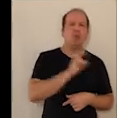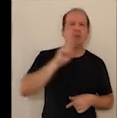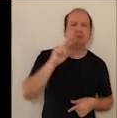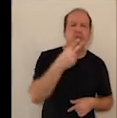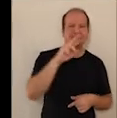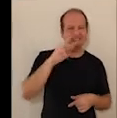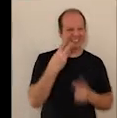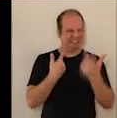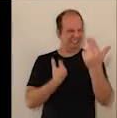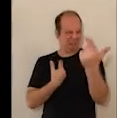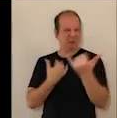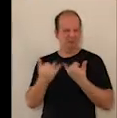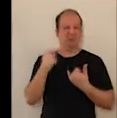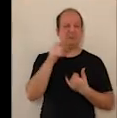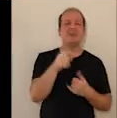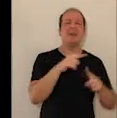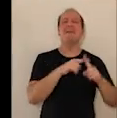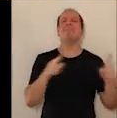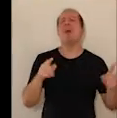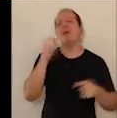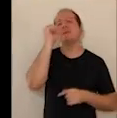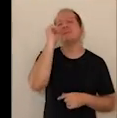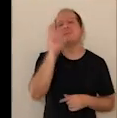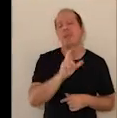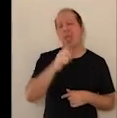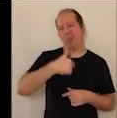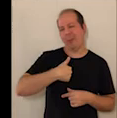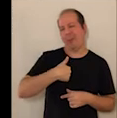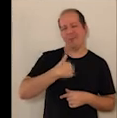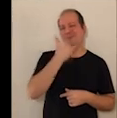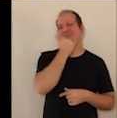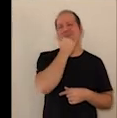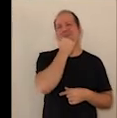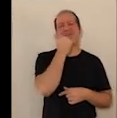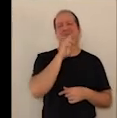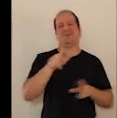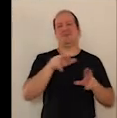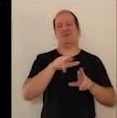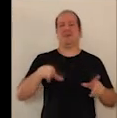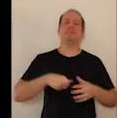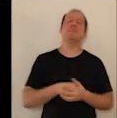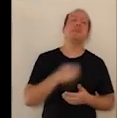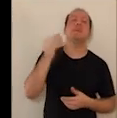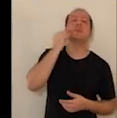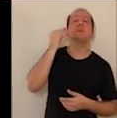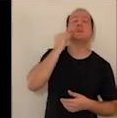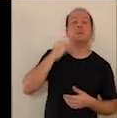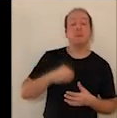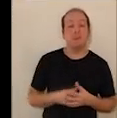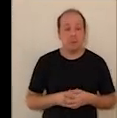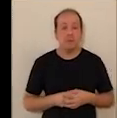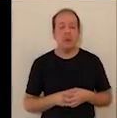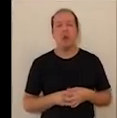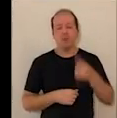laia. Mas não é tão esperto quanto eu. Por que não me testa? Vamos lá.